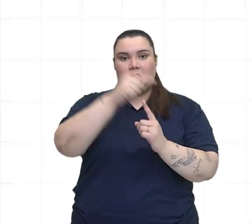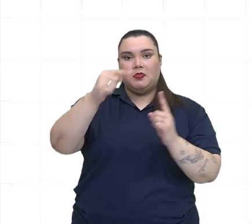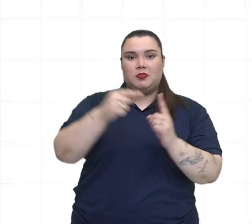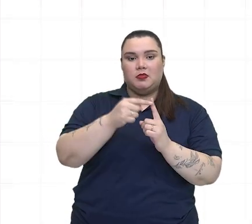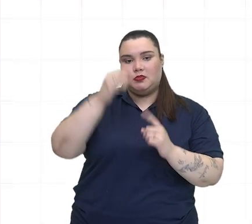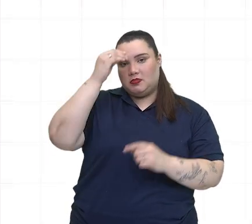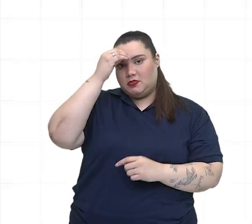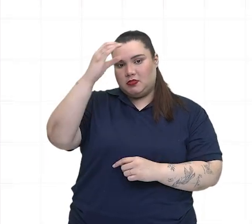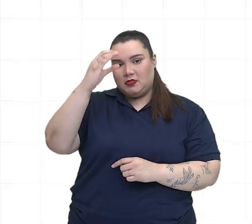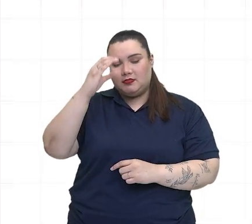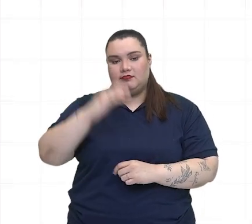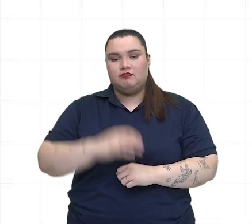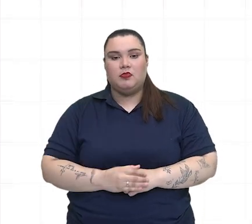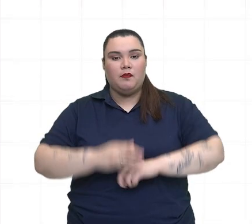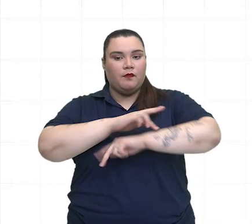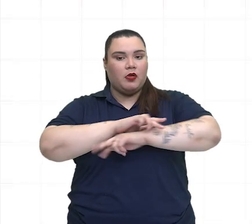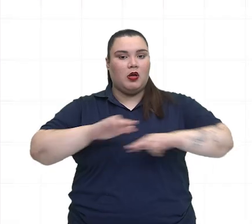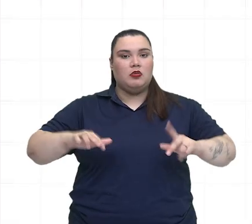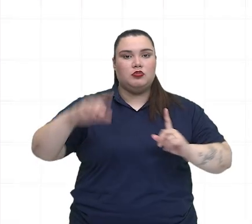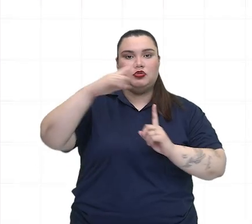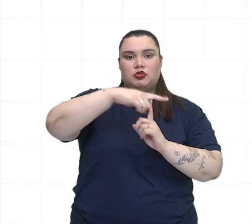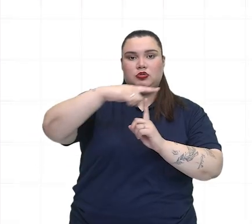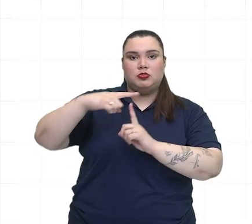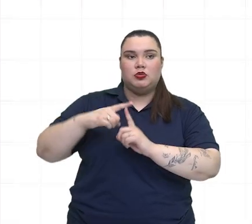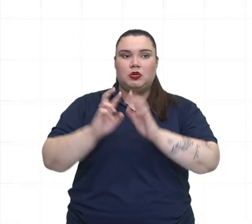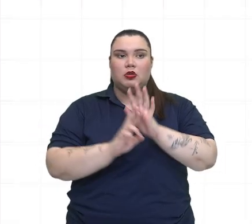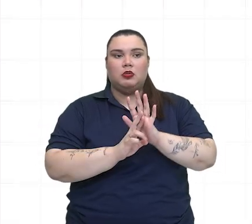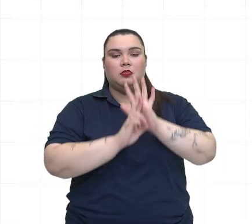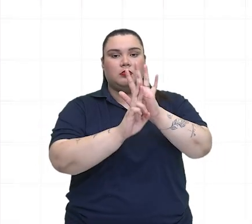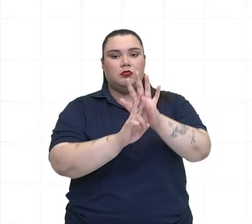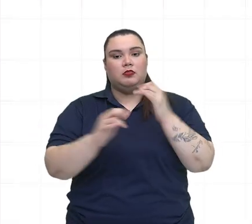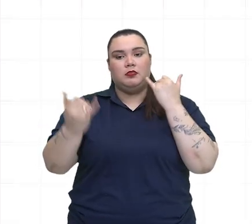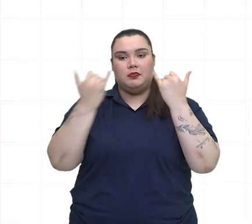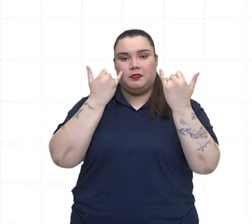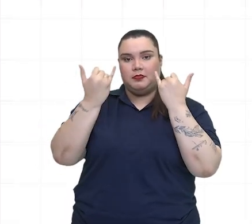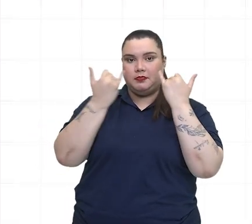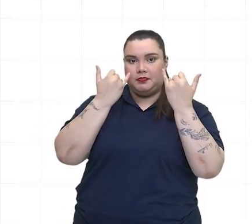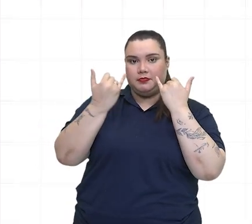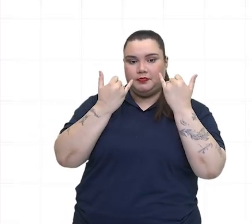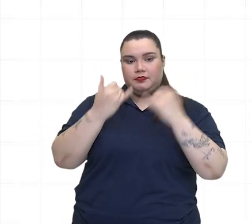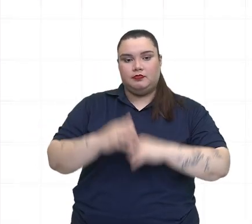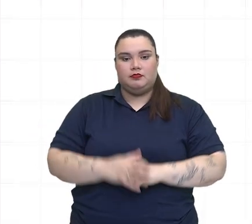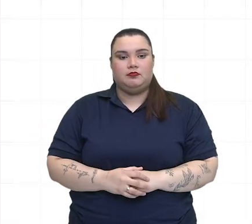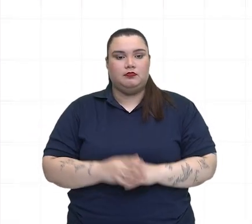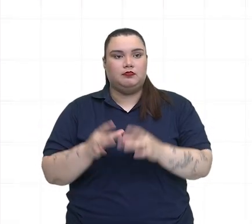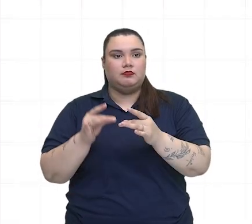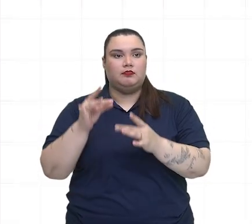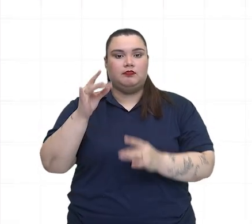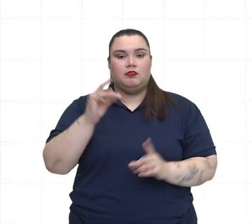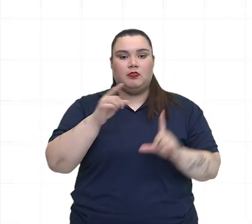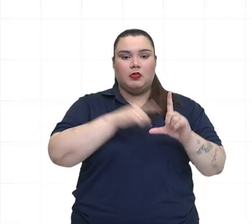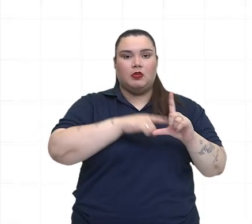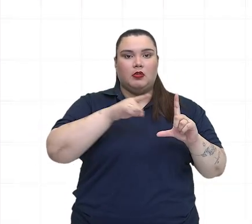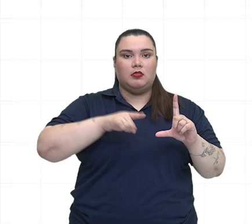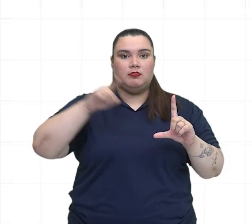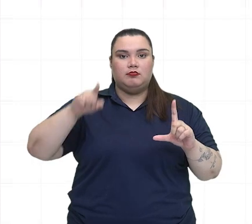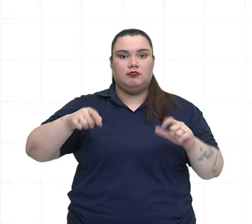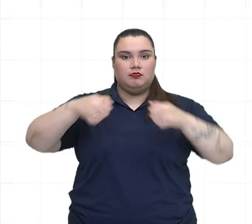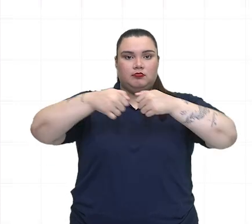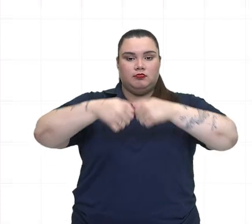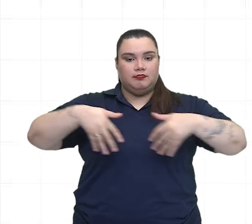Objeto de conhecimento, diferentes tipos de representação de informações, detalhamento, gráficos